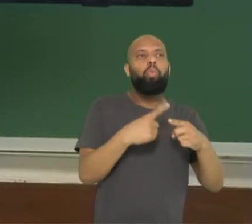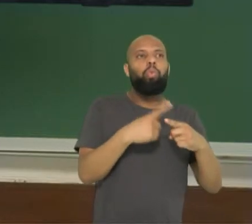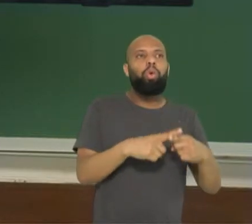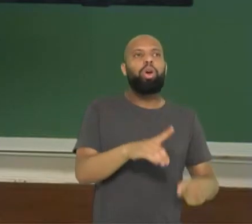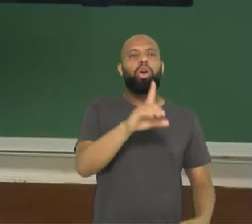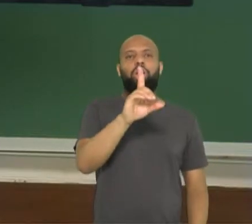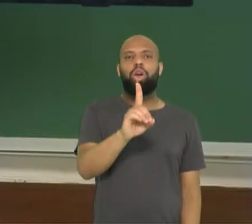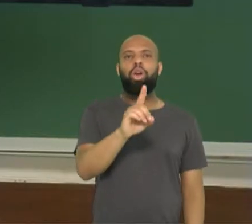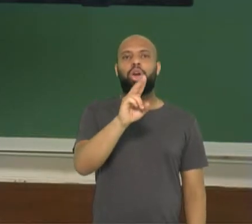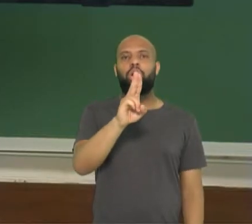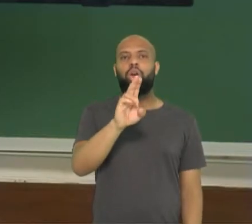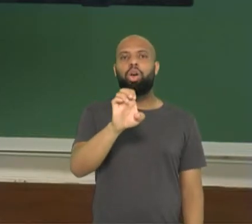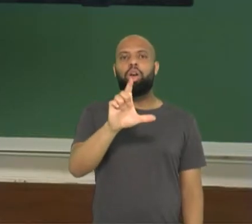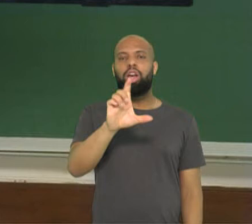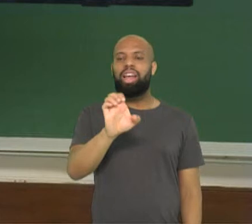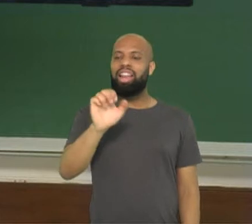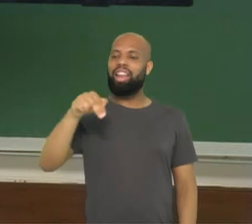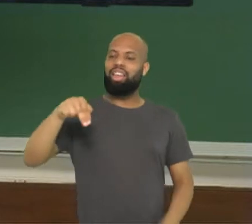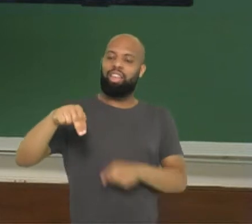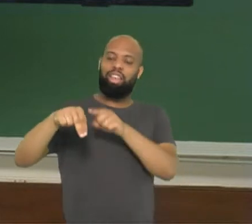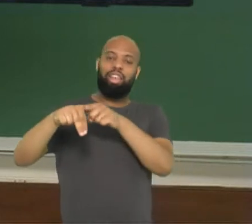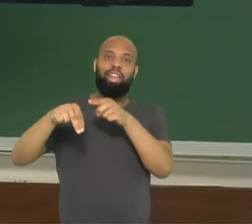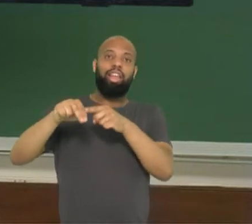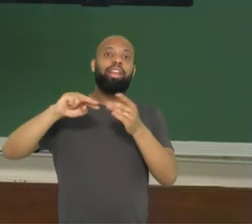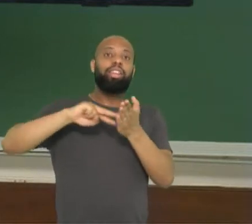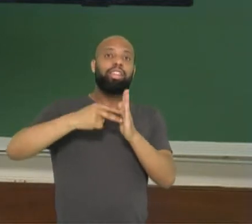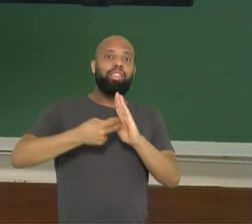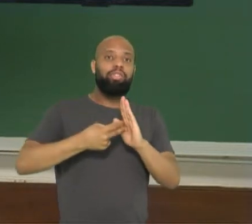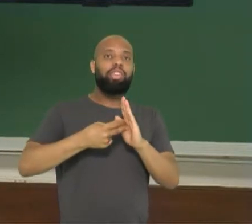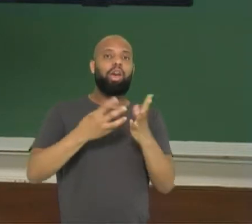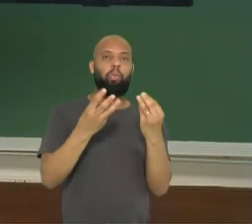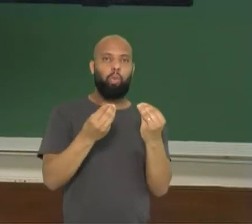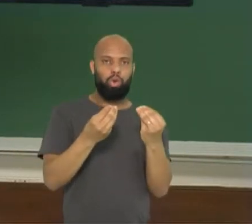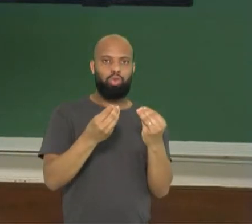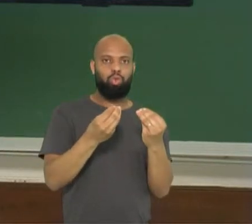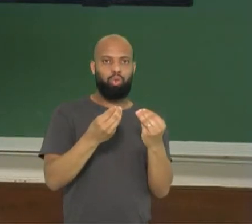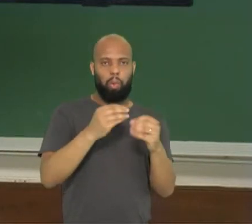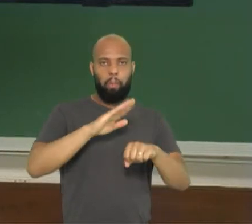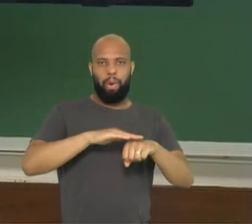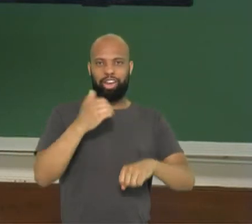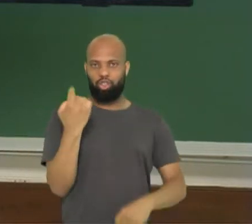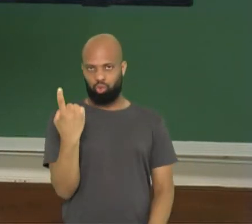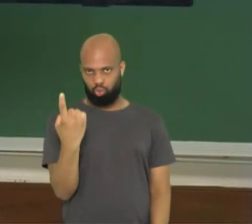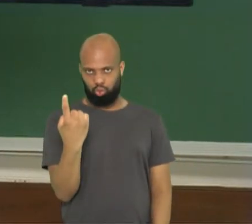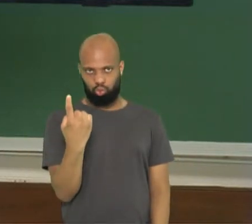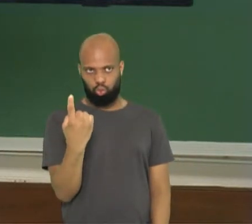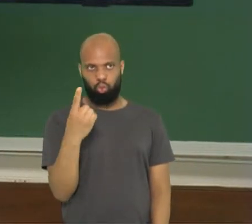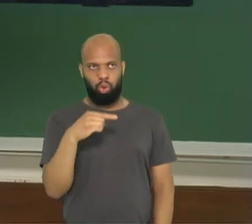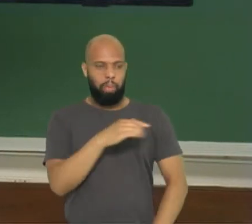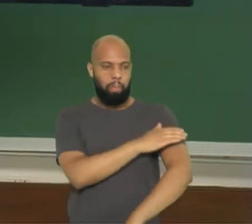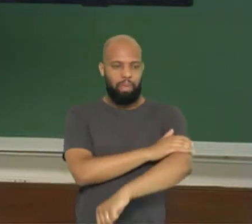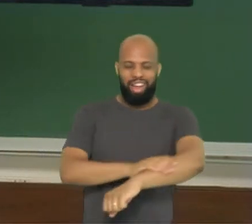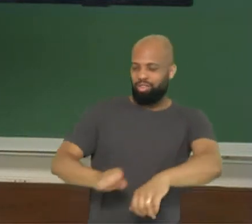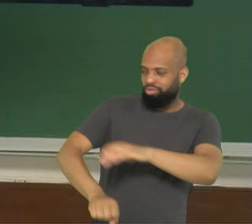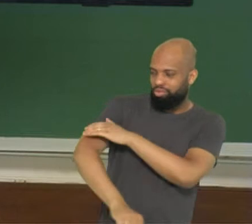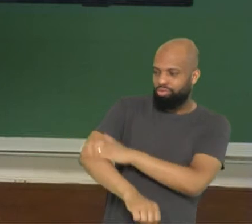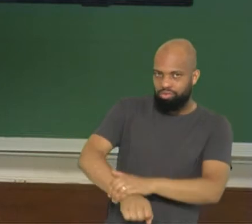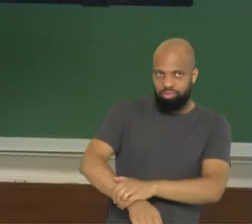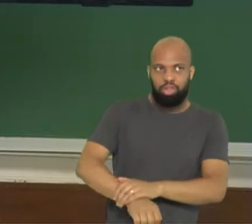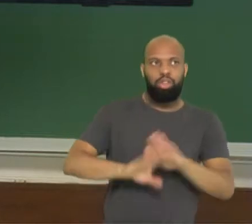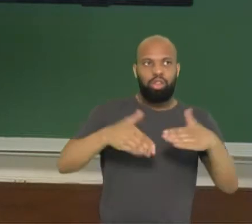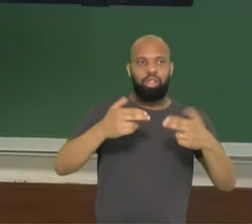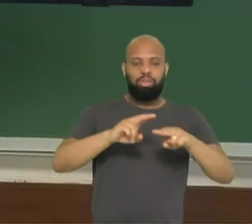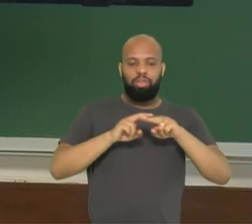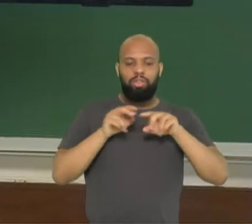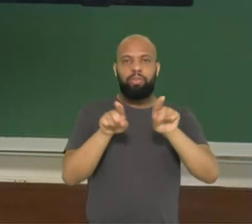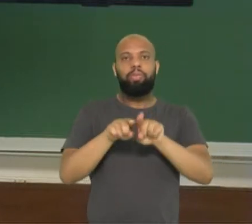está duelen, está no plural. Por quê? Braços também está no plural, o sujeito está no plural, o verbo,